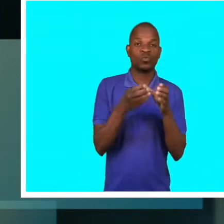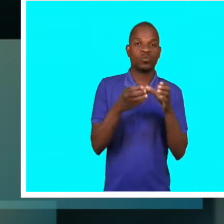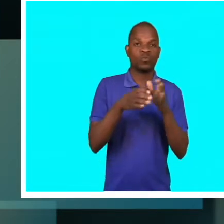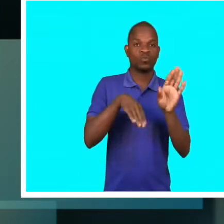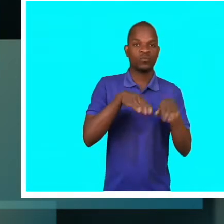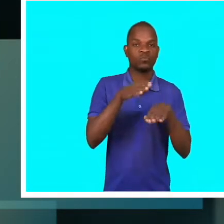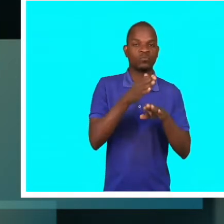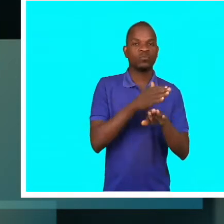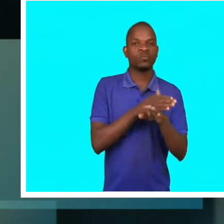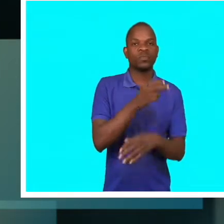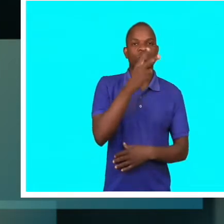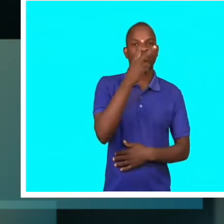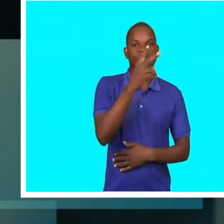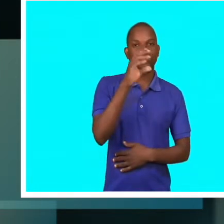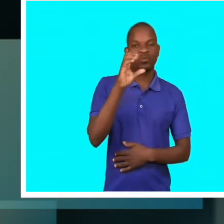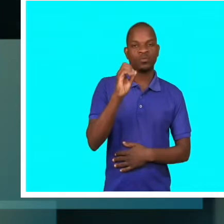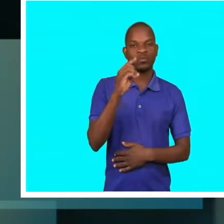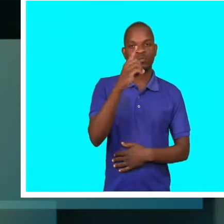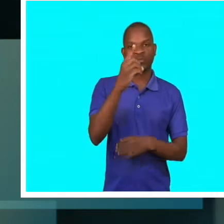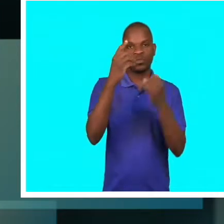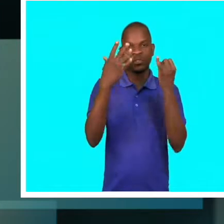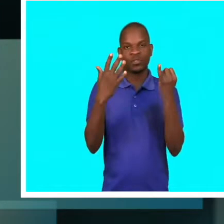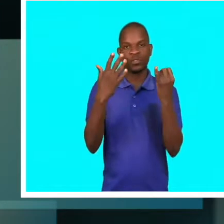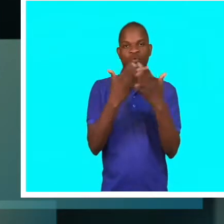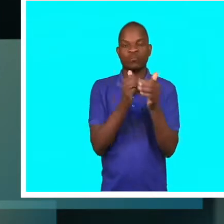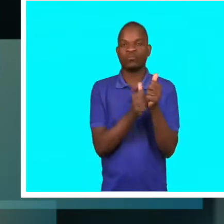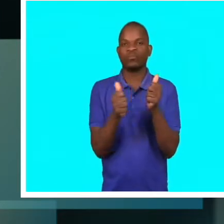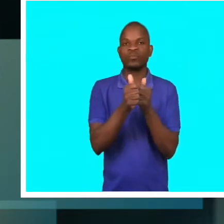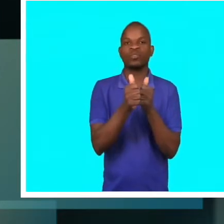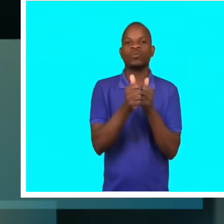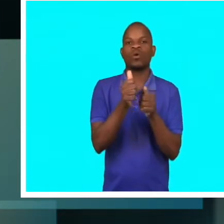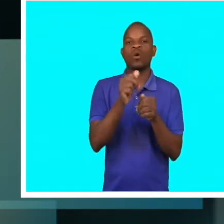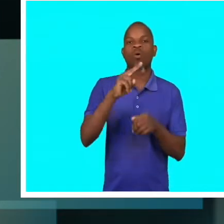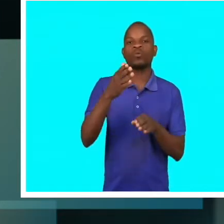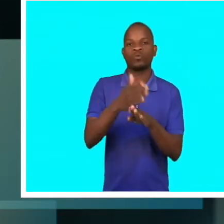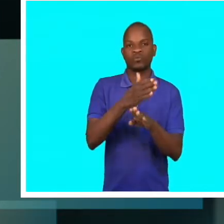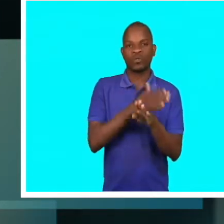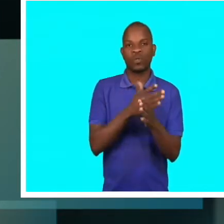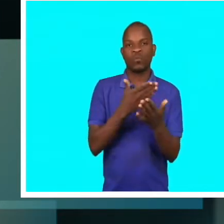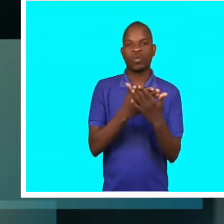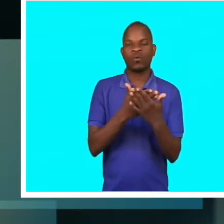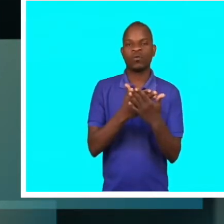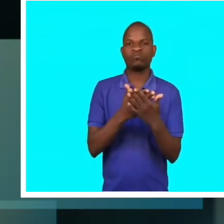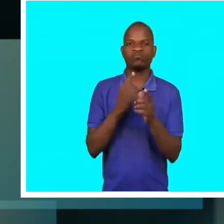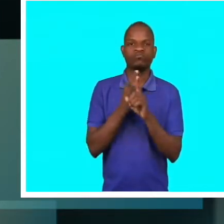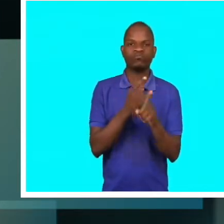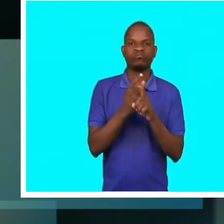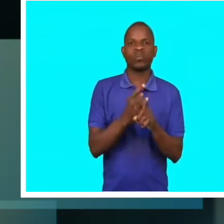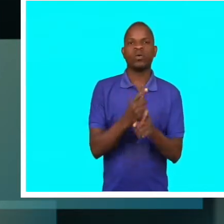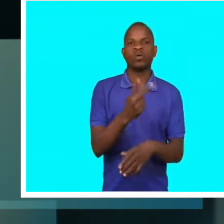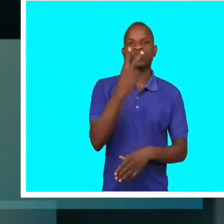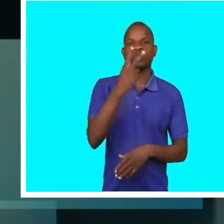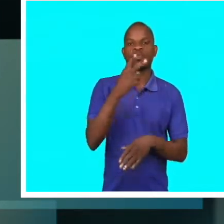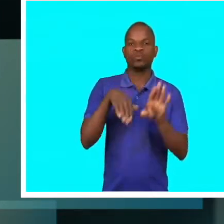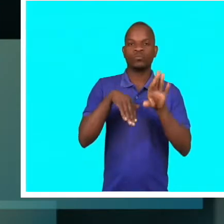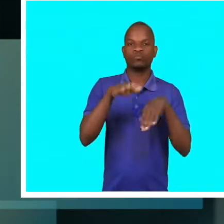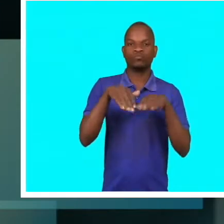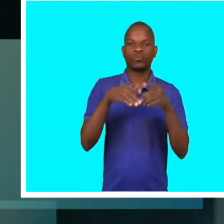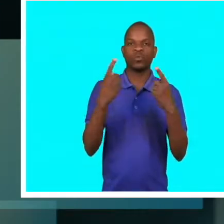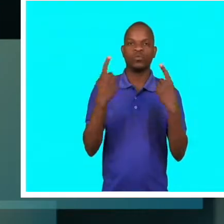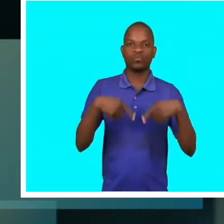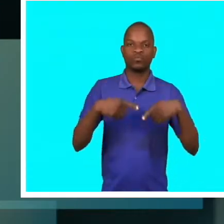janeiro de 2016, em substituição de Borges por SIC, que apenas dirigiu a seleção em dois